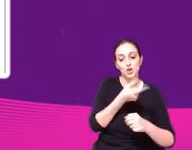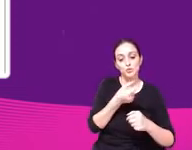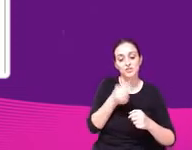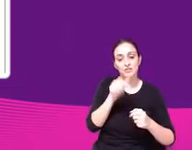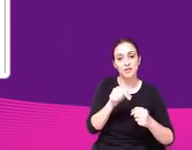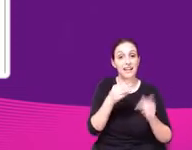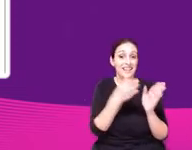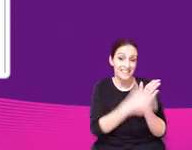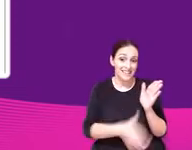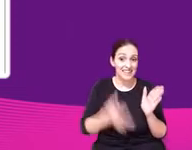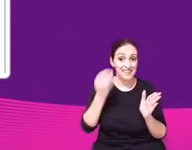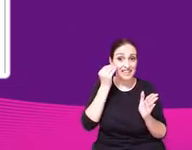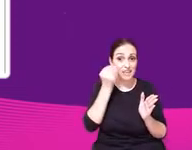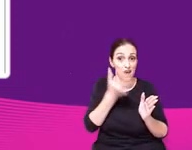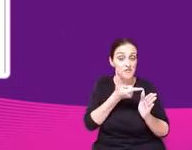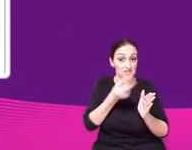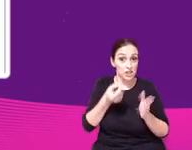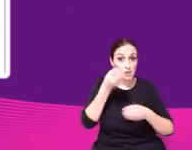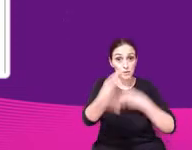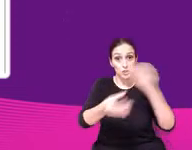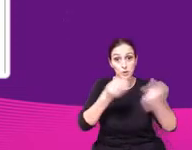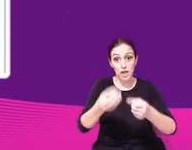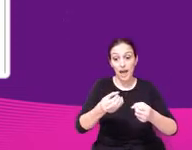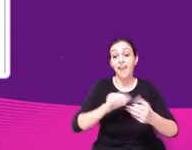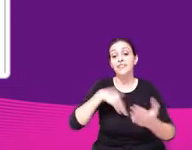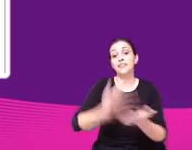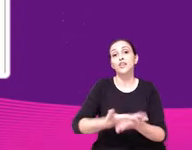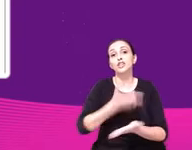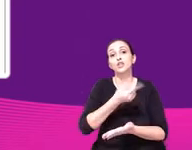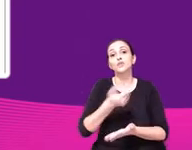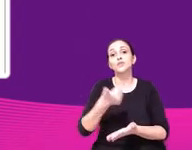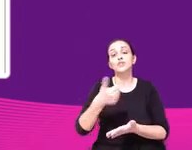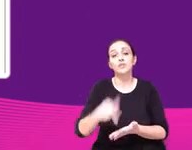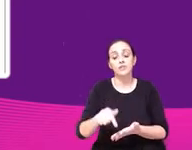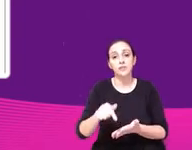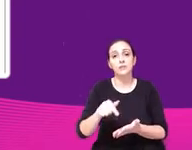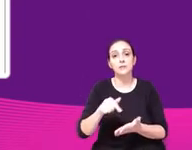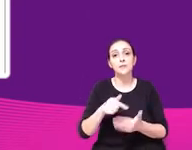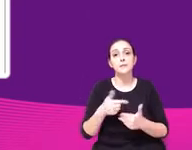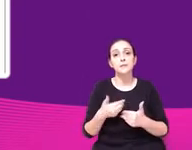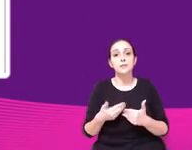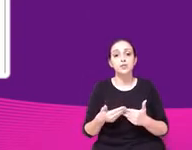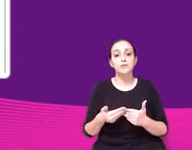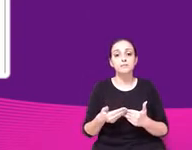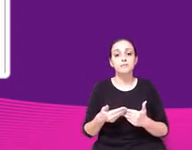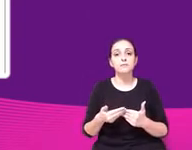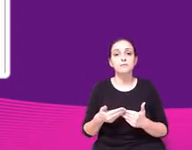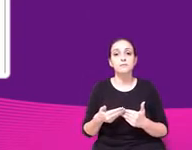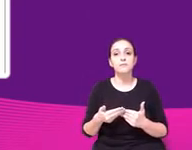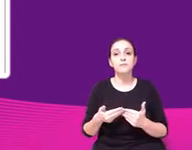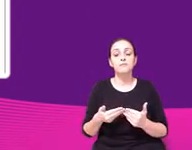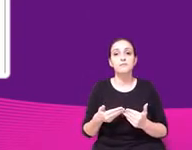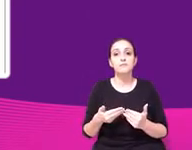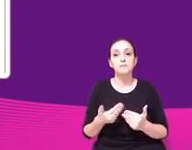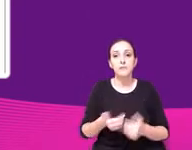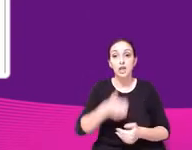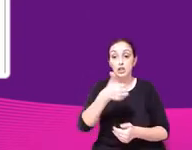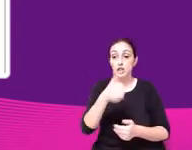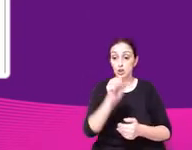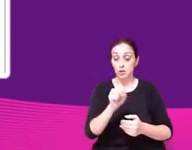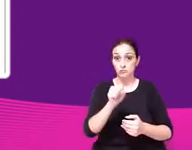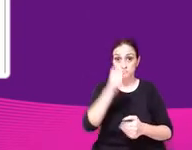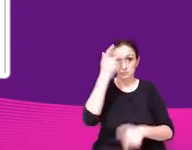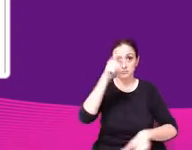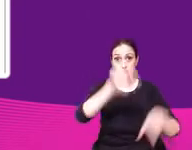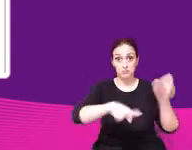20 doadores em 2017. E sairmos 18 doadores, 18